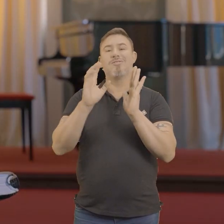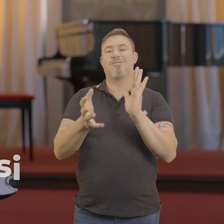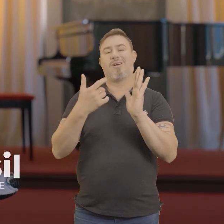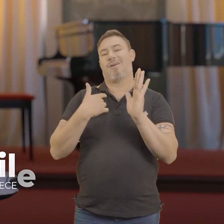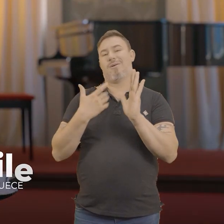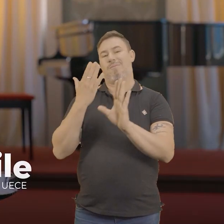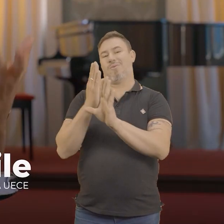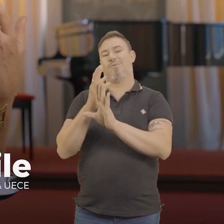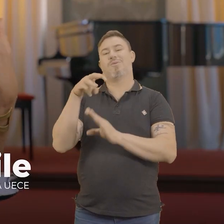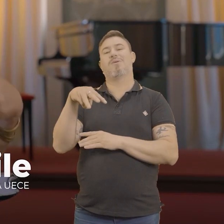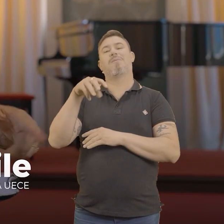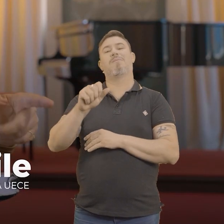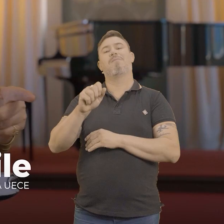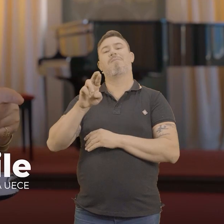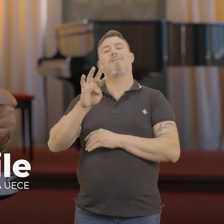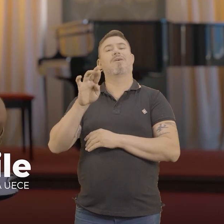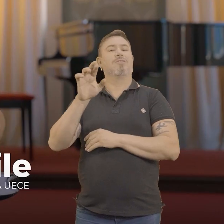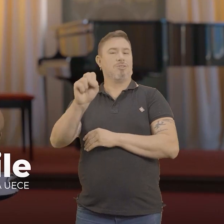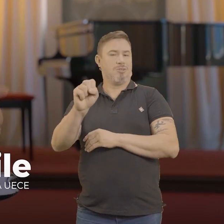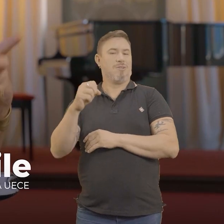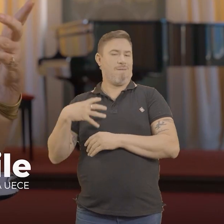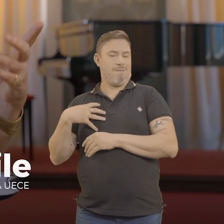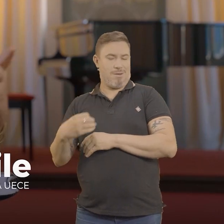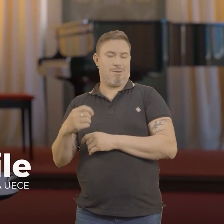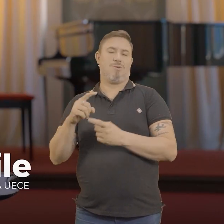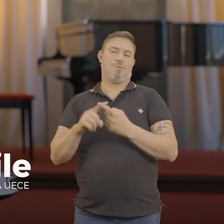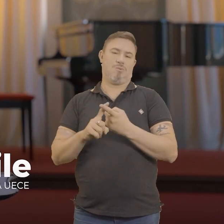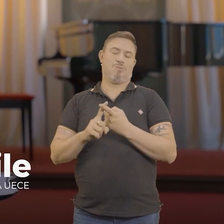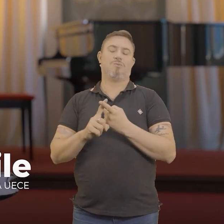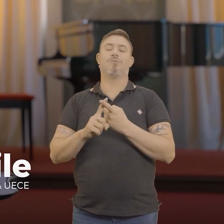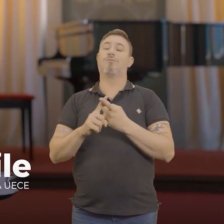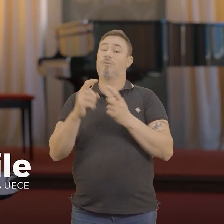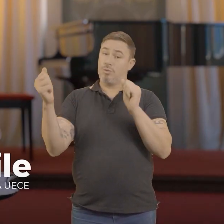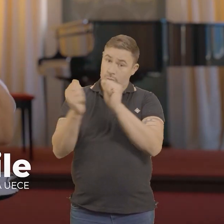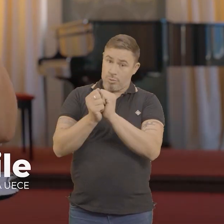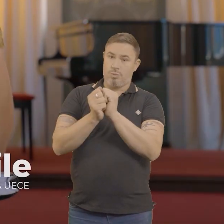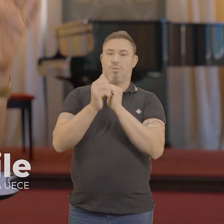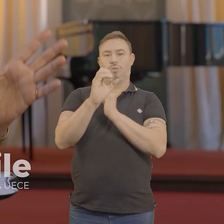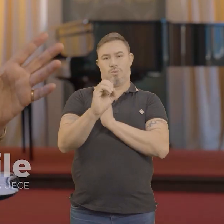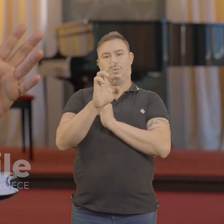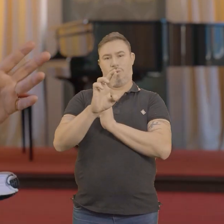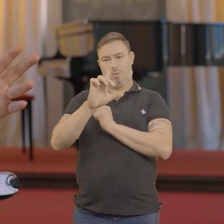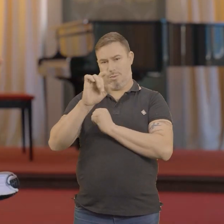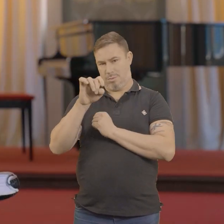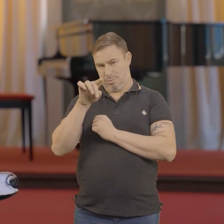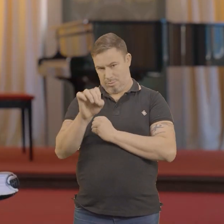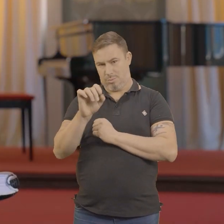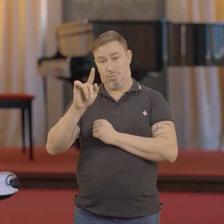abraçado pelo Martins Filho, né, pela universidade e junto com Orlando Leite, que vai ser um marco,